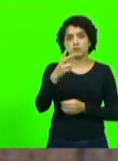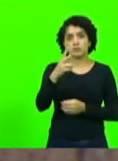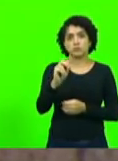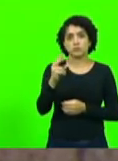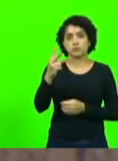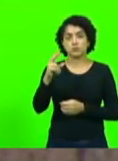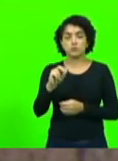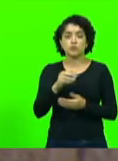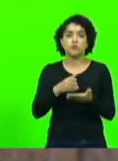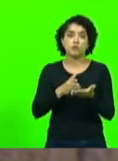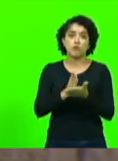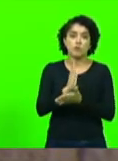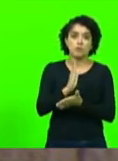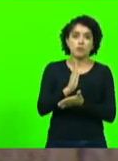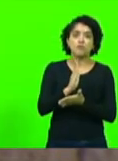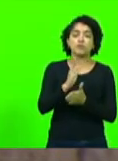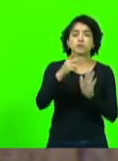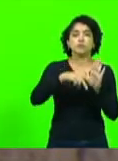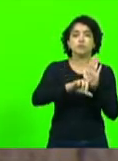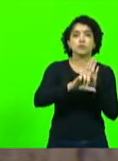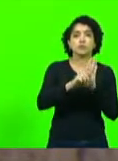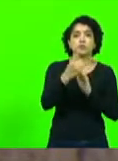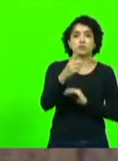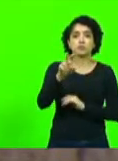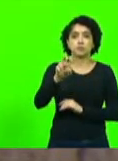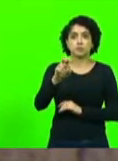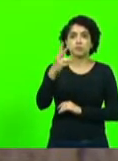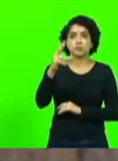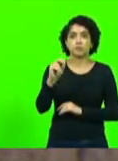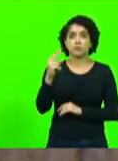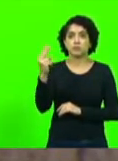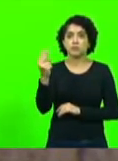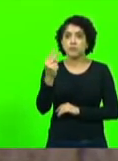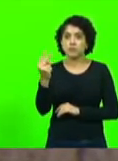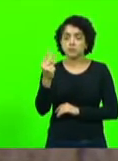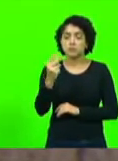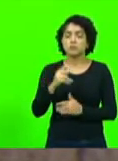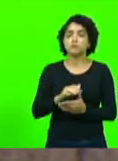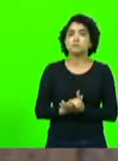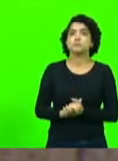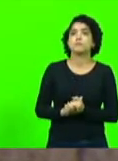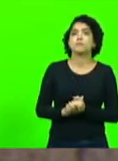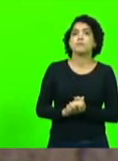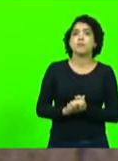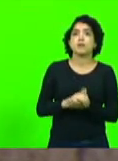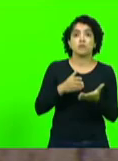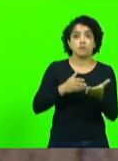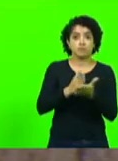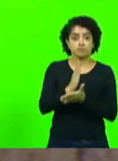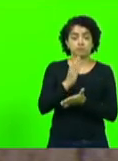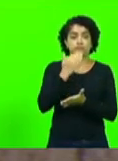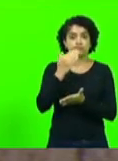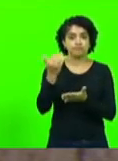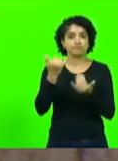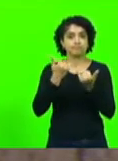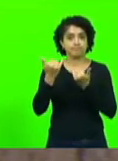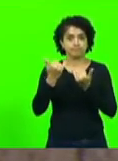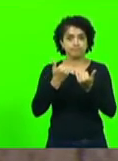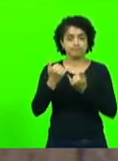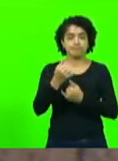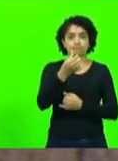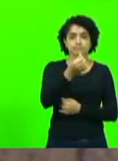foi aprovado em turno único o projeto de lei número 15.002/2022. Dando continuidade à ordem do dia, foram aprovados os pedidos de informações número